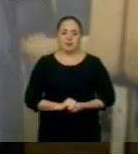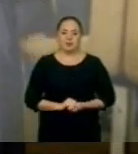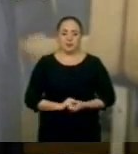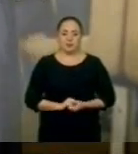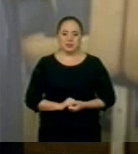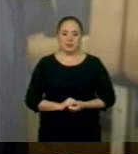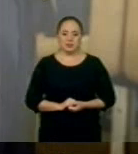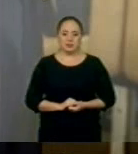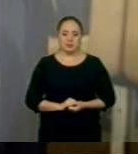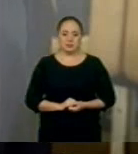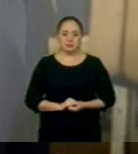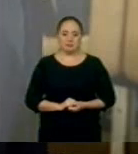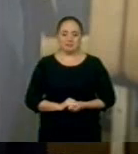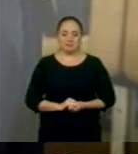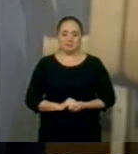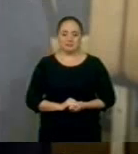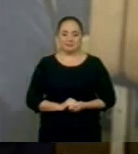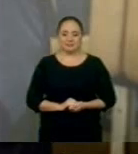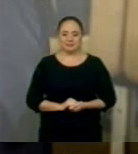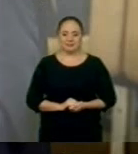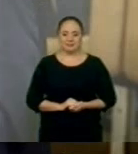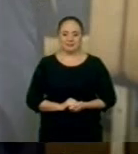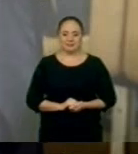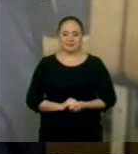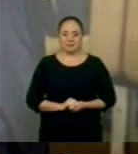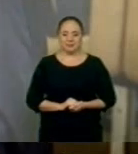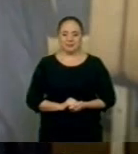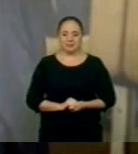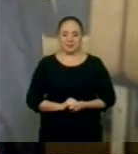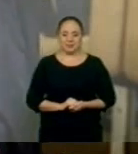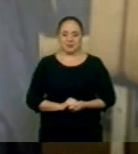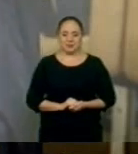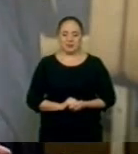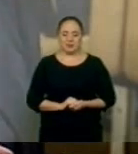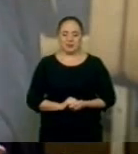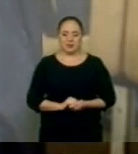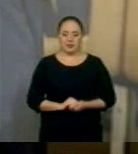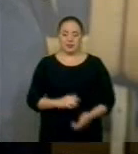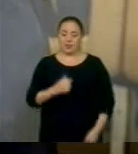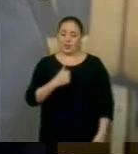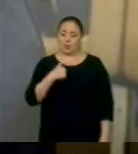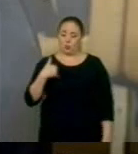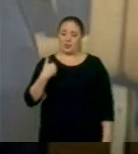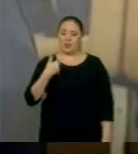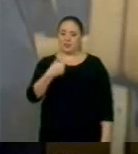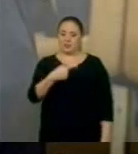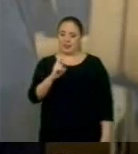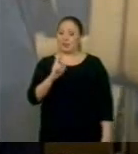Se me permitem, na curva descendente dos meus 75